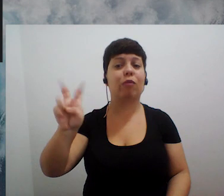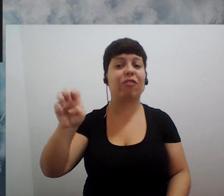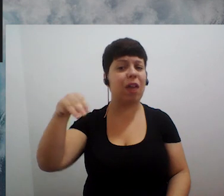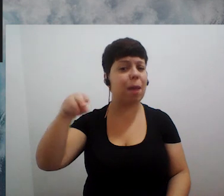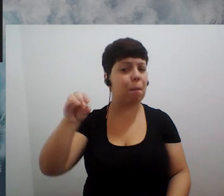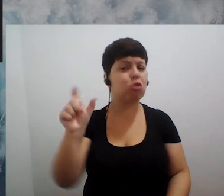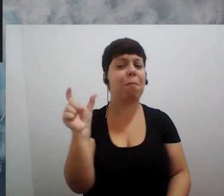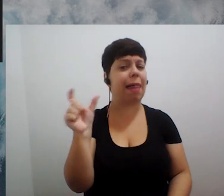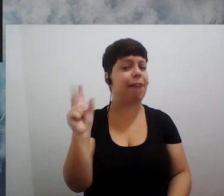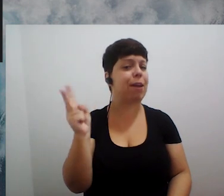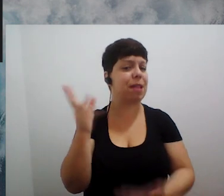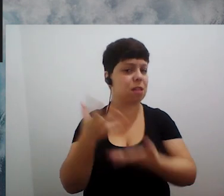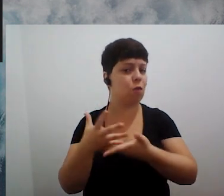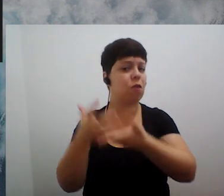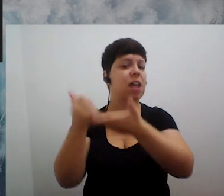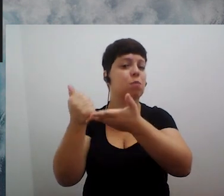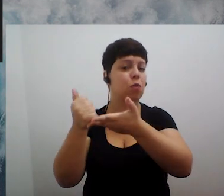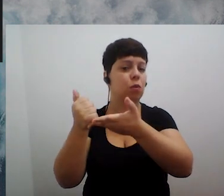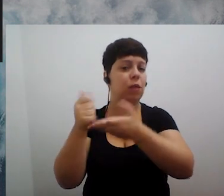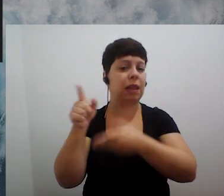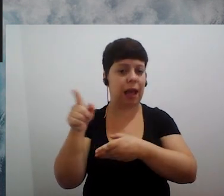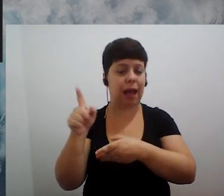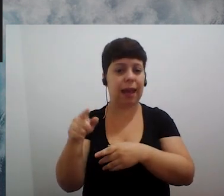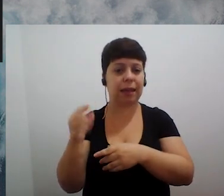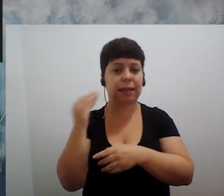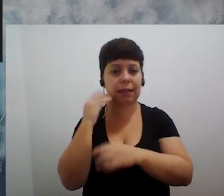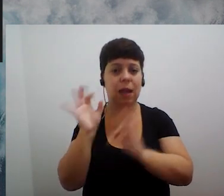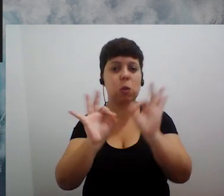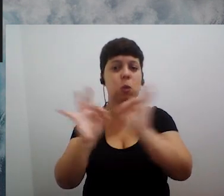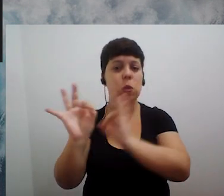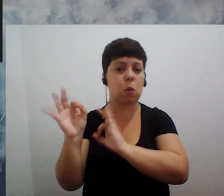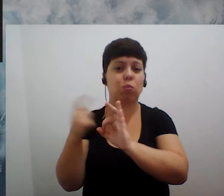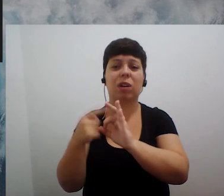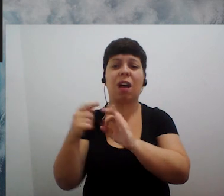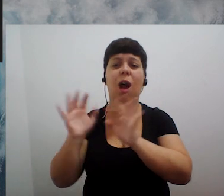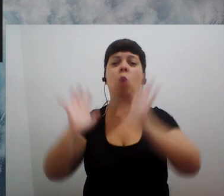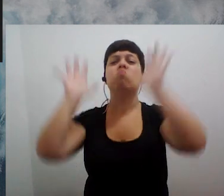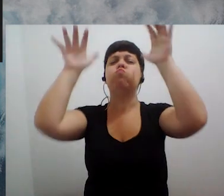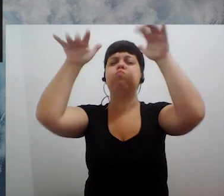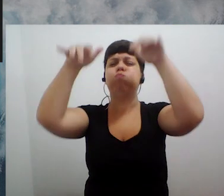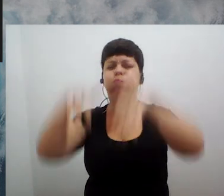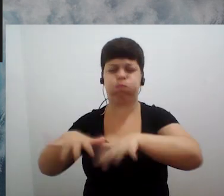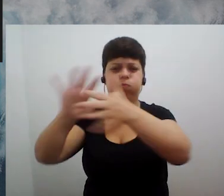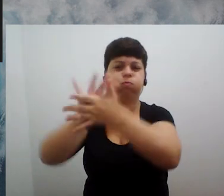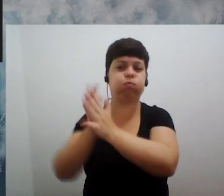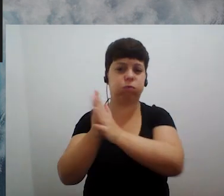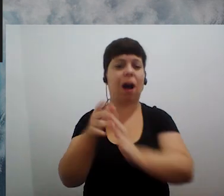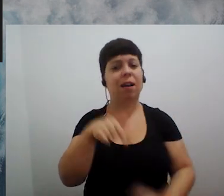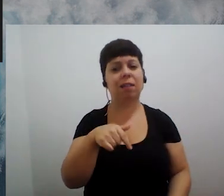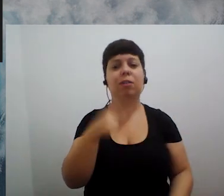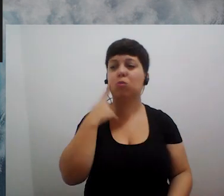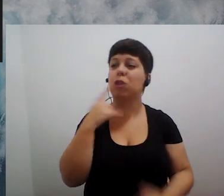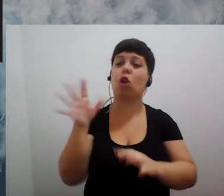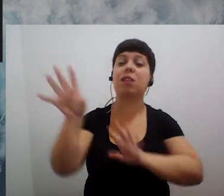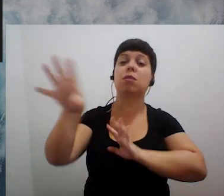para fazer um resgate e reestruturar a cidade do campeonato que foi destruído pelo tsunami. Aí